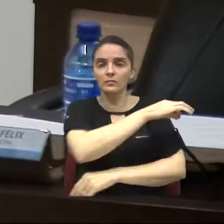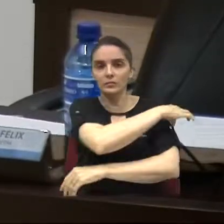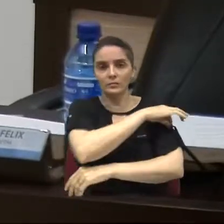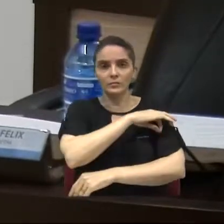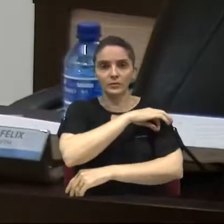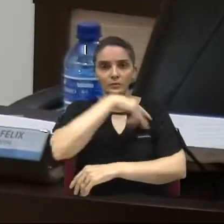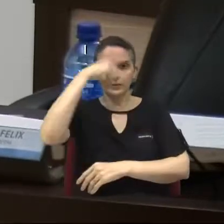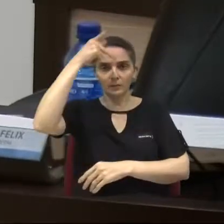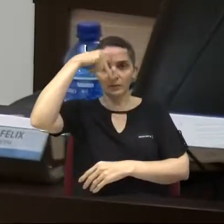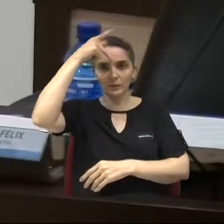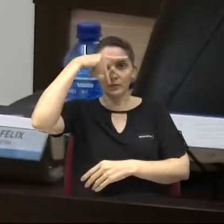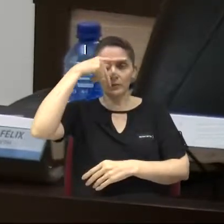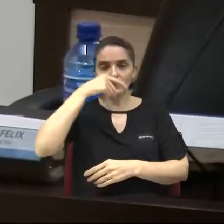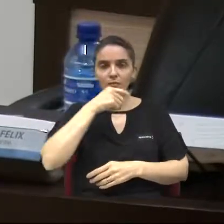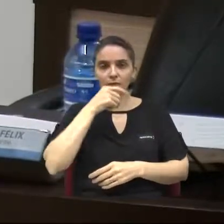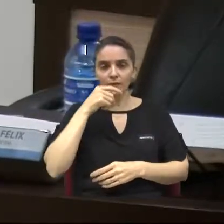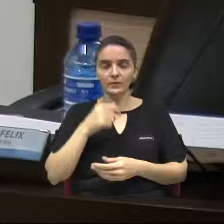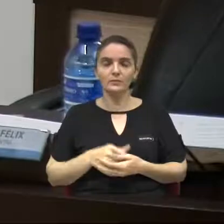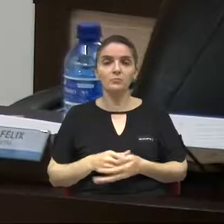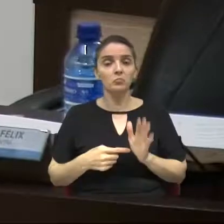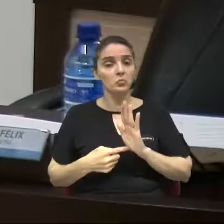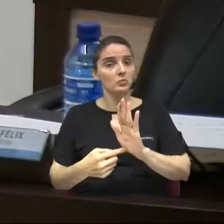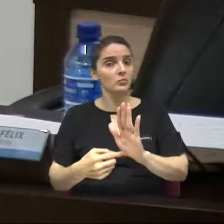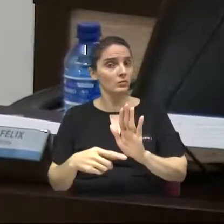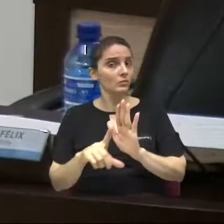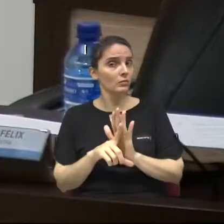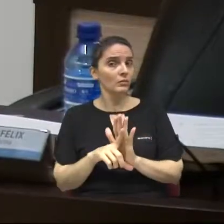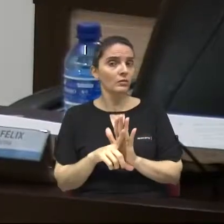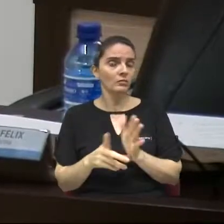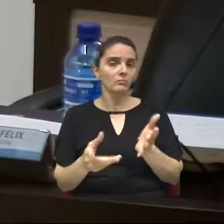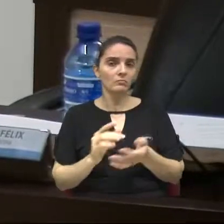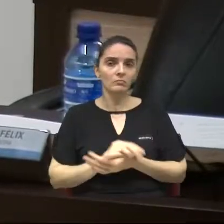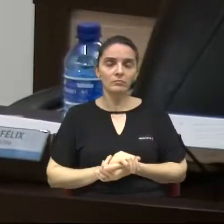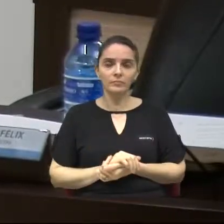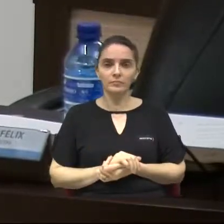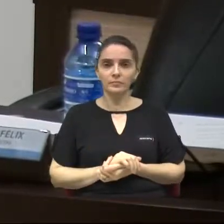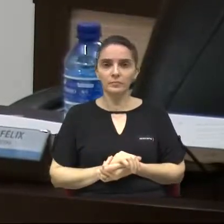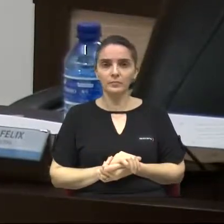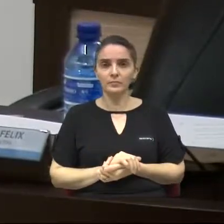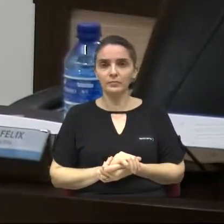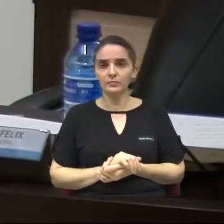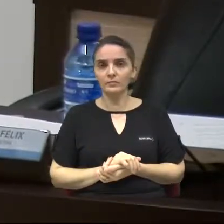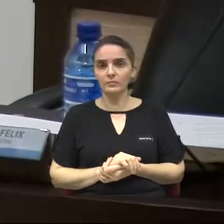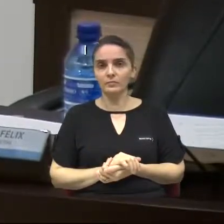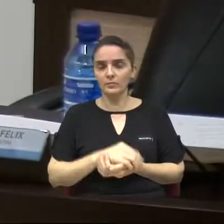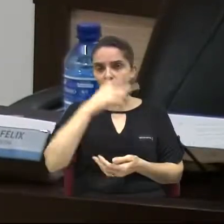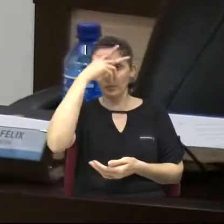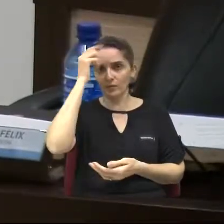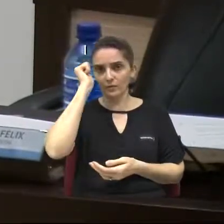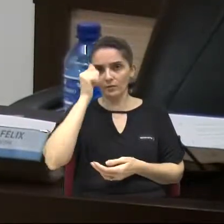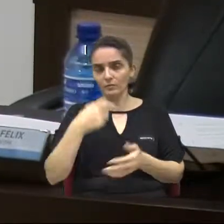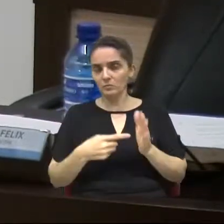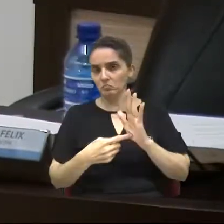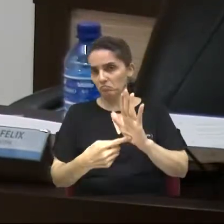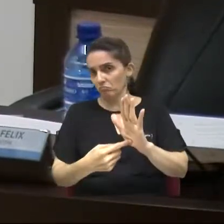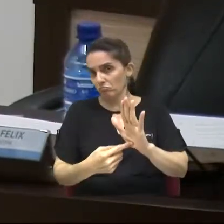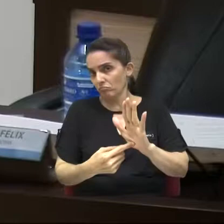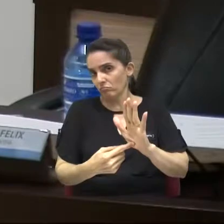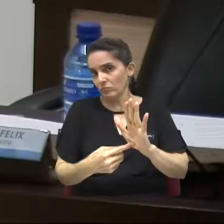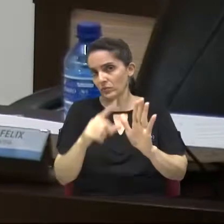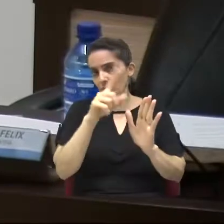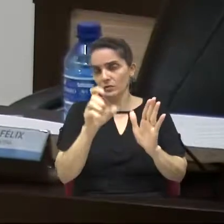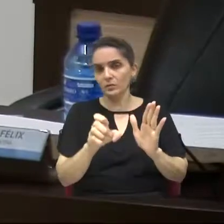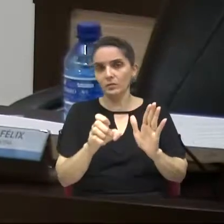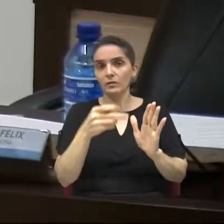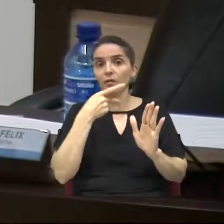Radiche, atacando uma lei que foi proposta pelo Executivo. Ele atacou